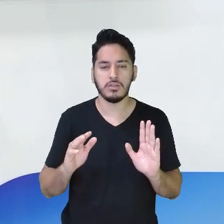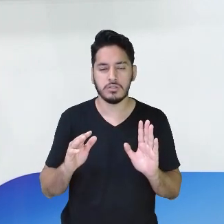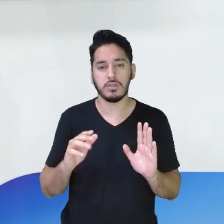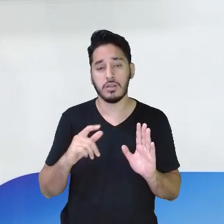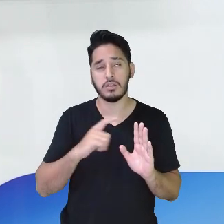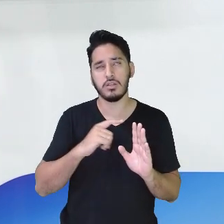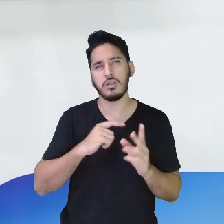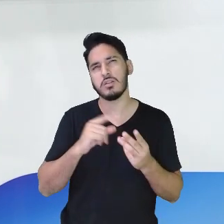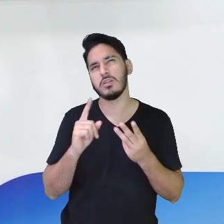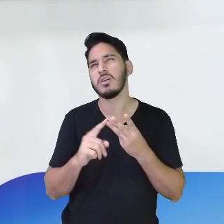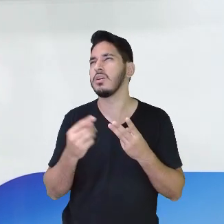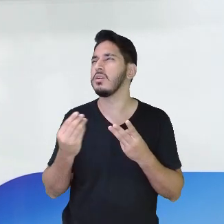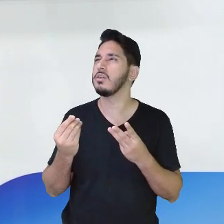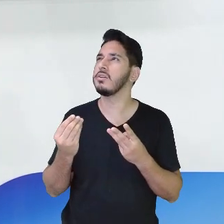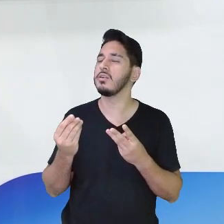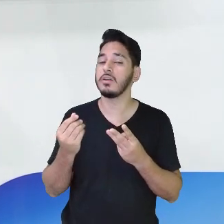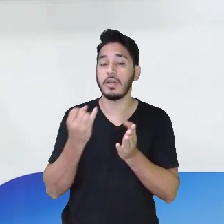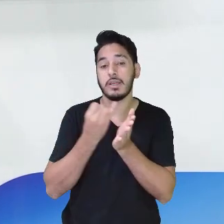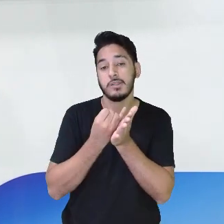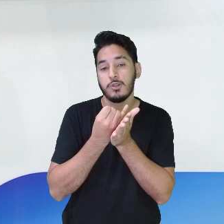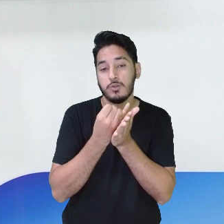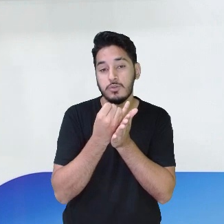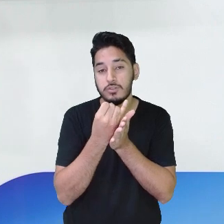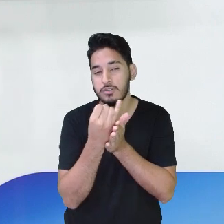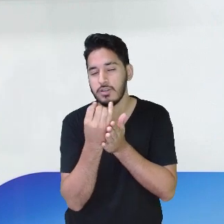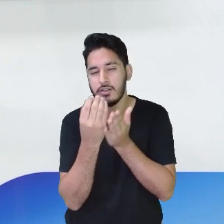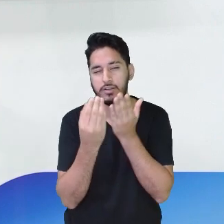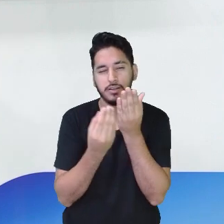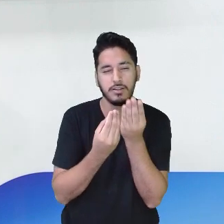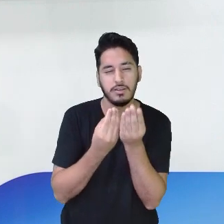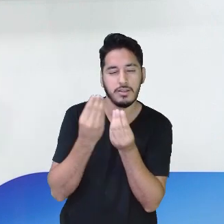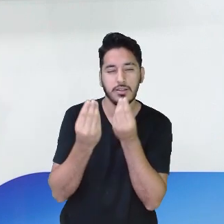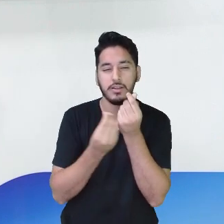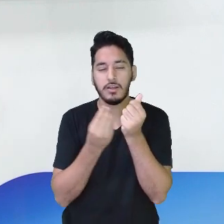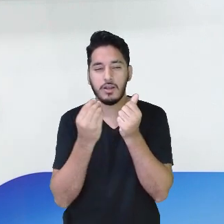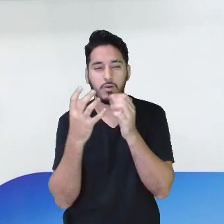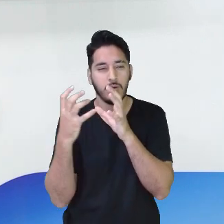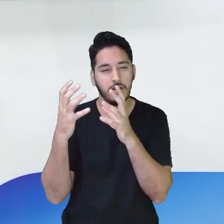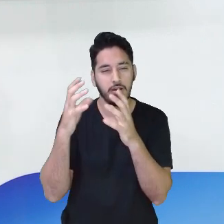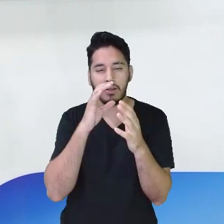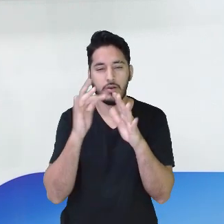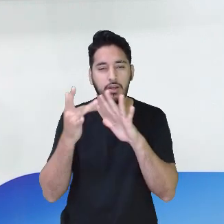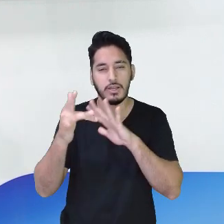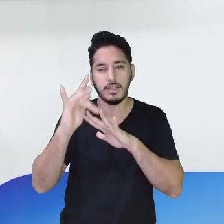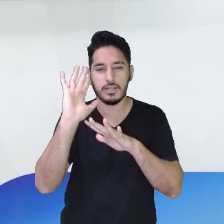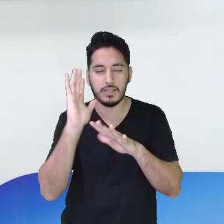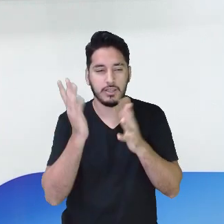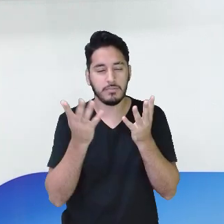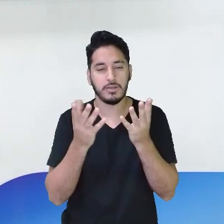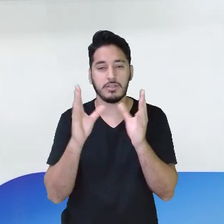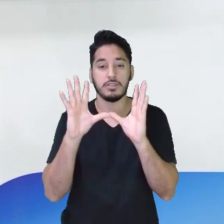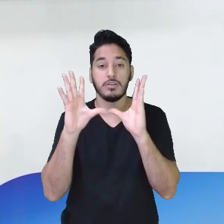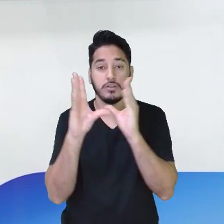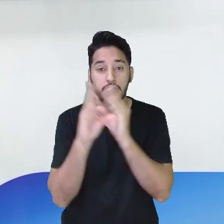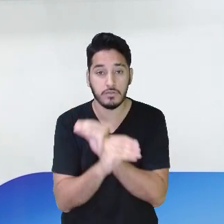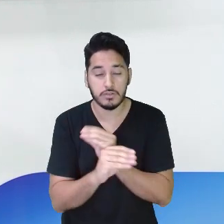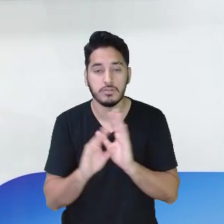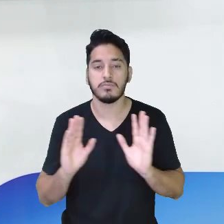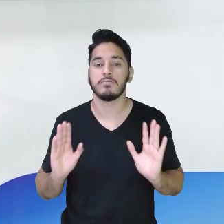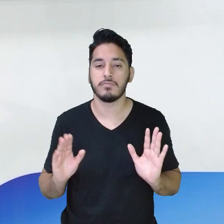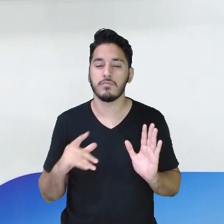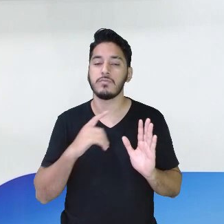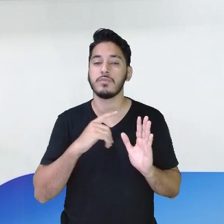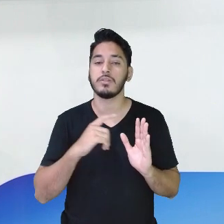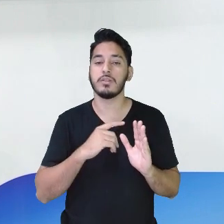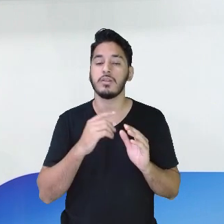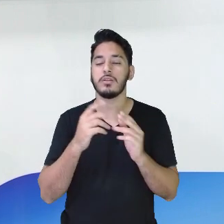que ter a introduçãozinha ali, tem que ter o conflito gerador, clímax, desfecho, enfim. Tem